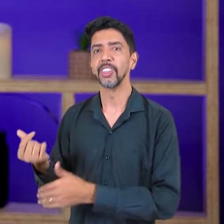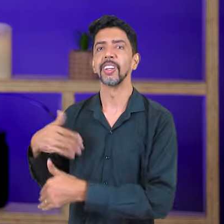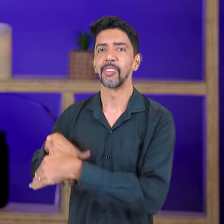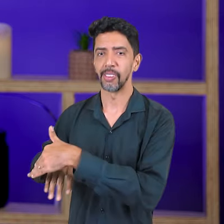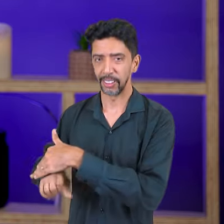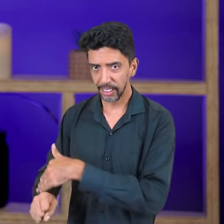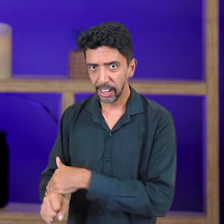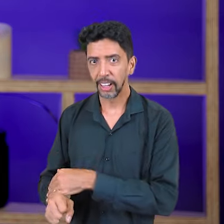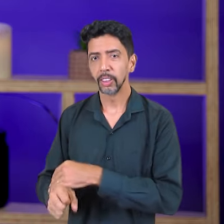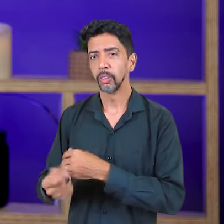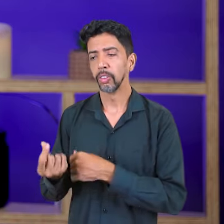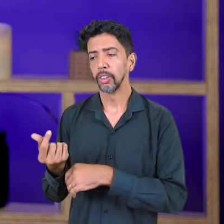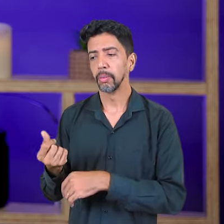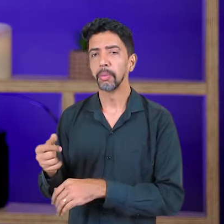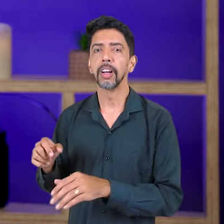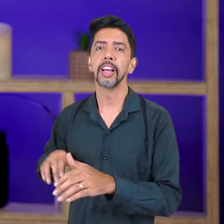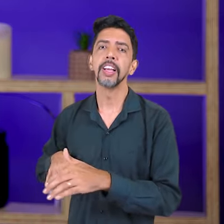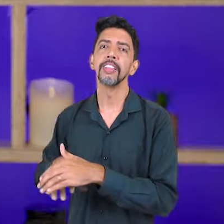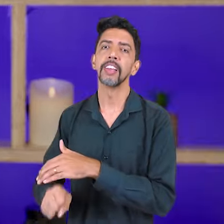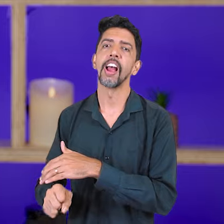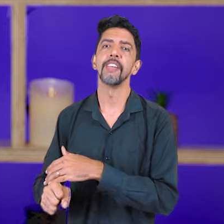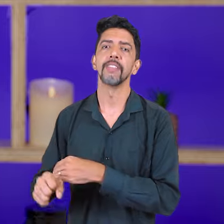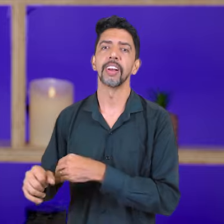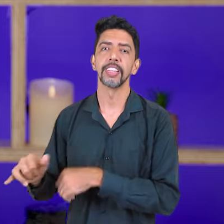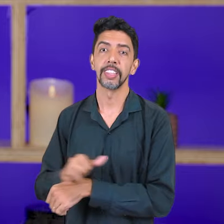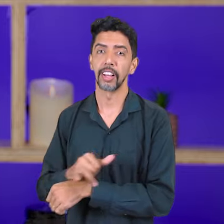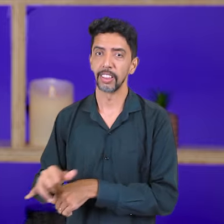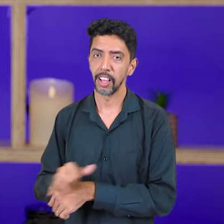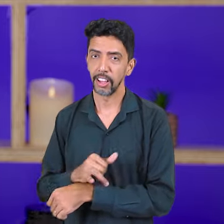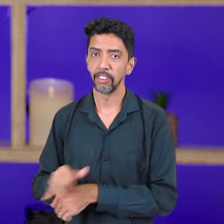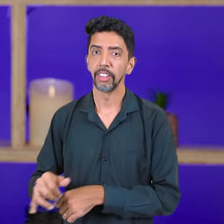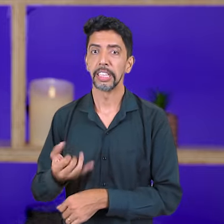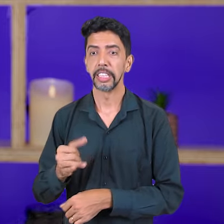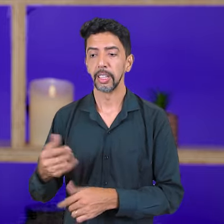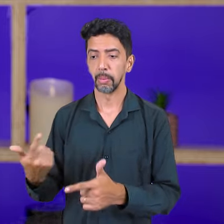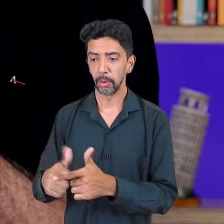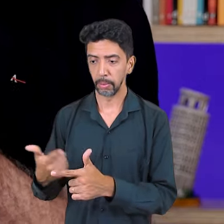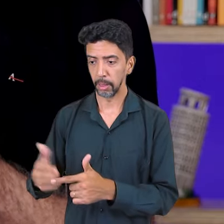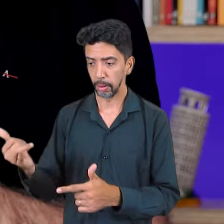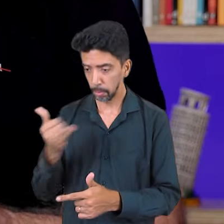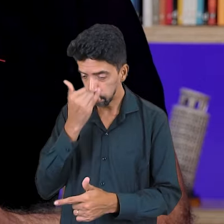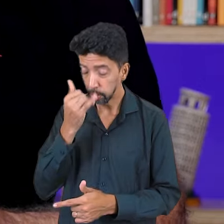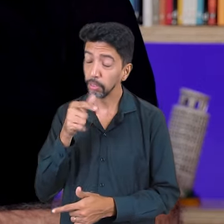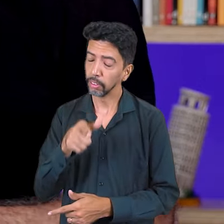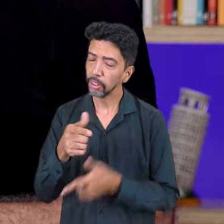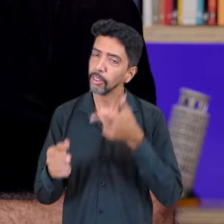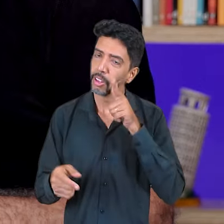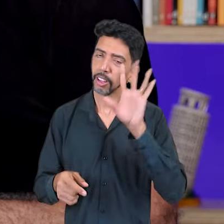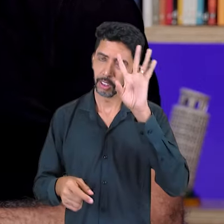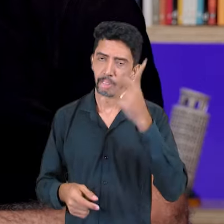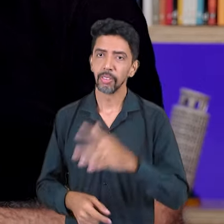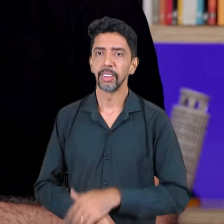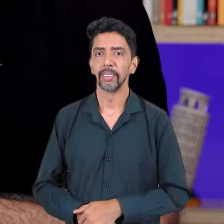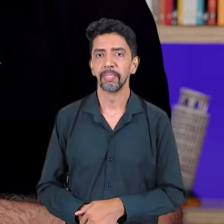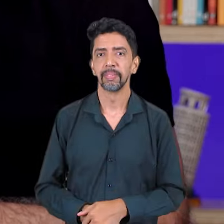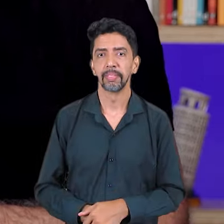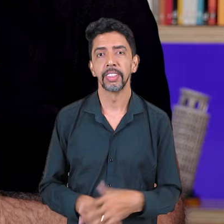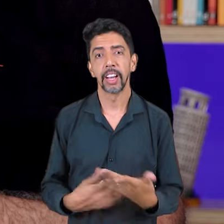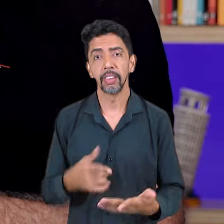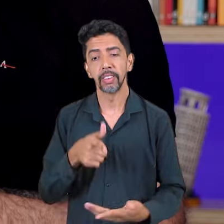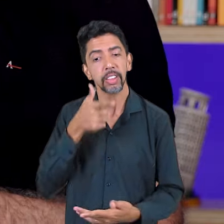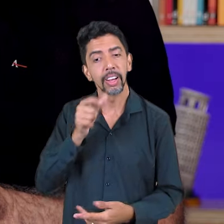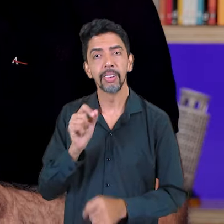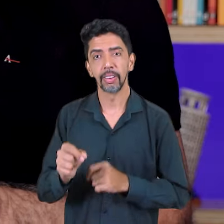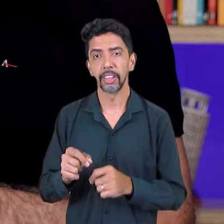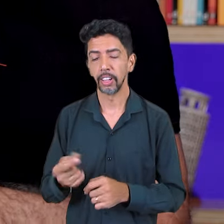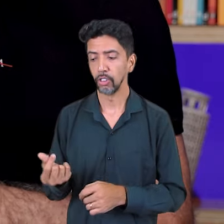sua vida seja no ganho seja no gasto Aí sim você estará tendo um orçamento ganha dinheiro aposentadoria para